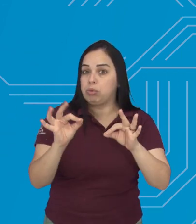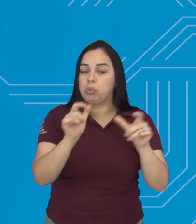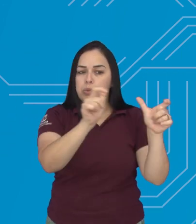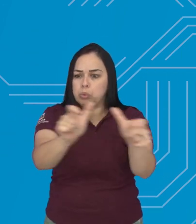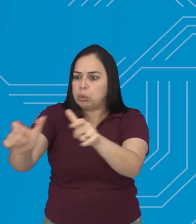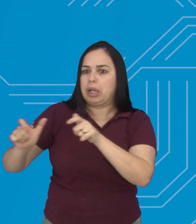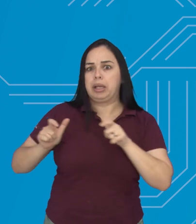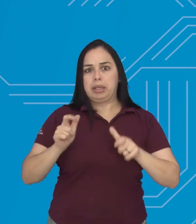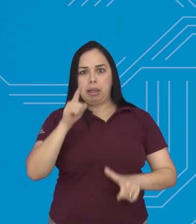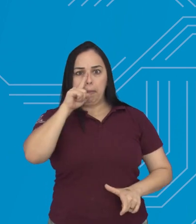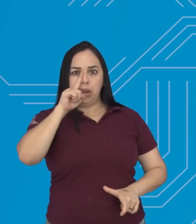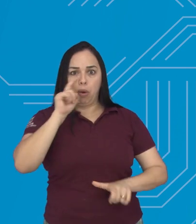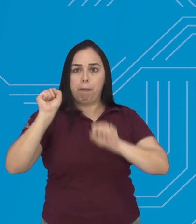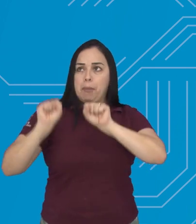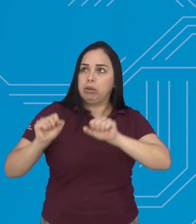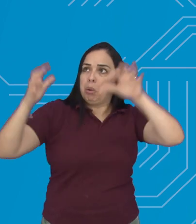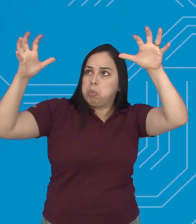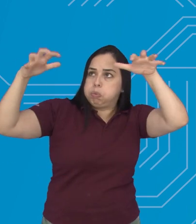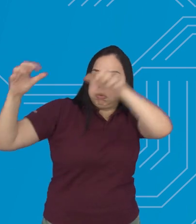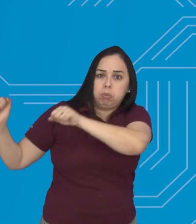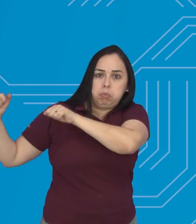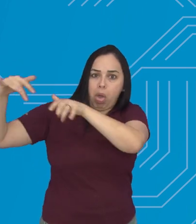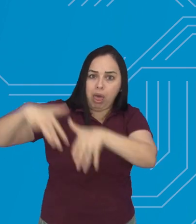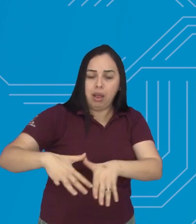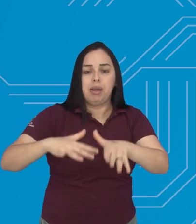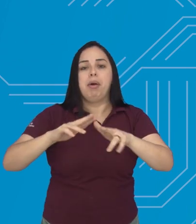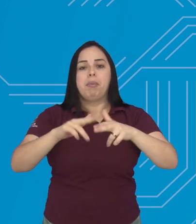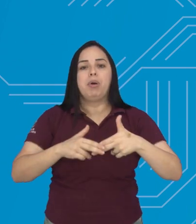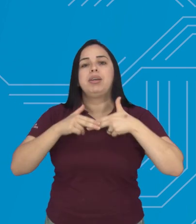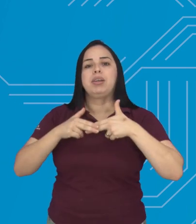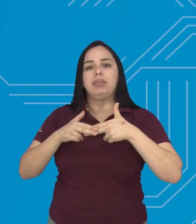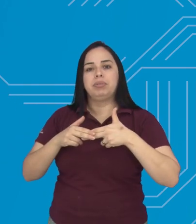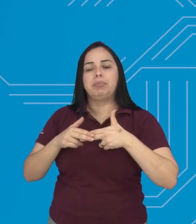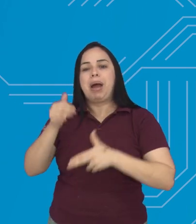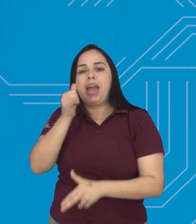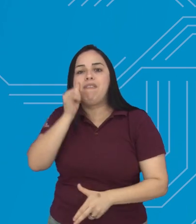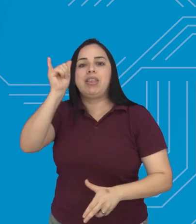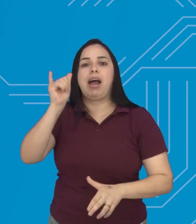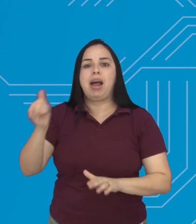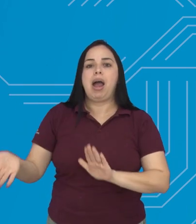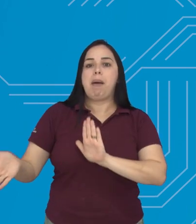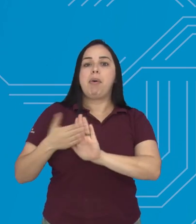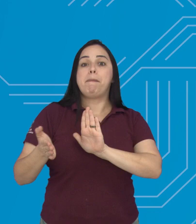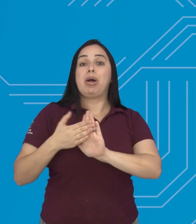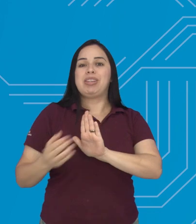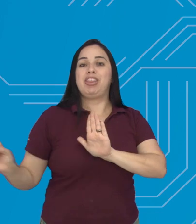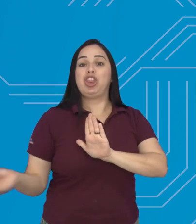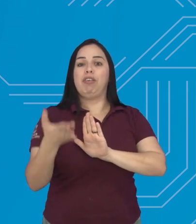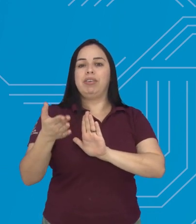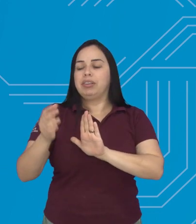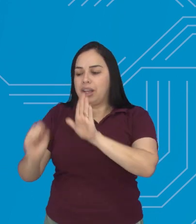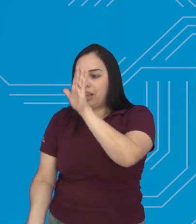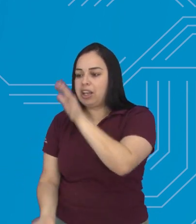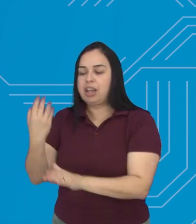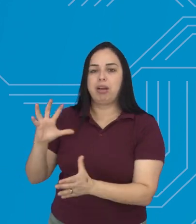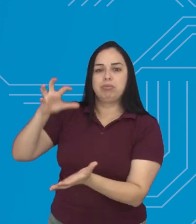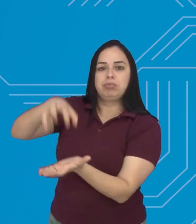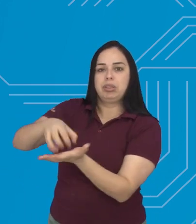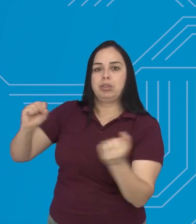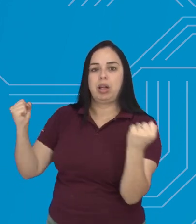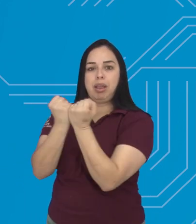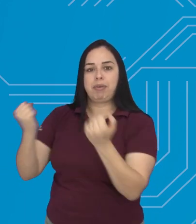igreja. Para quem vai ajudar a transmitir o recado, como a Terezinha, saber se comunicar com todos os públicos é fundamental.